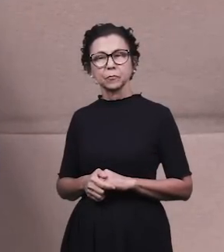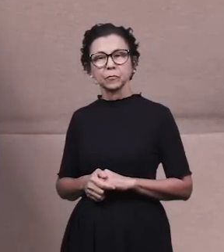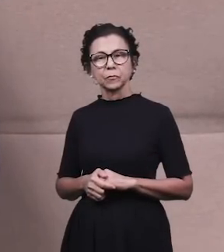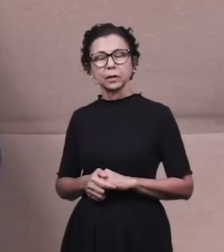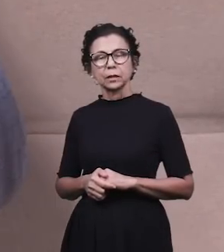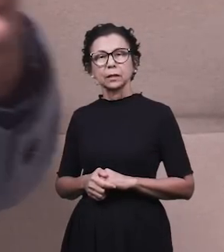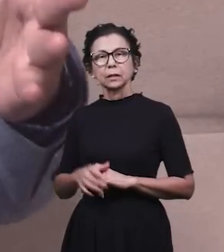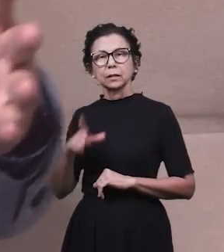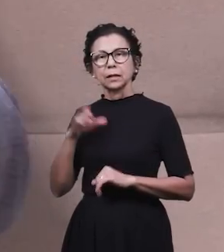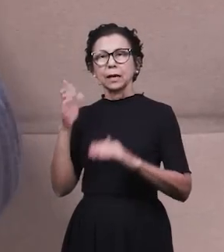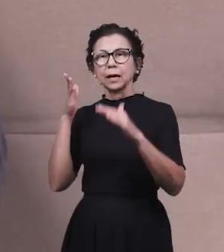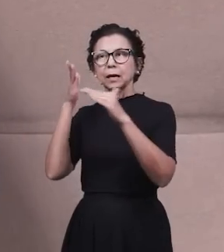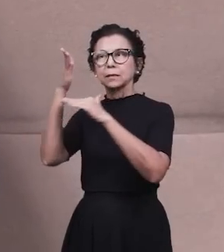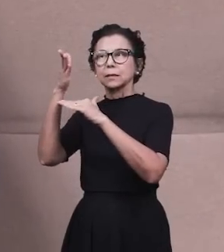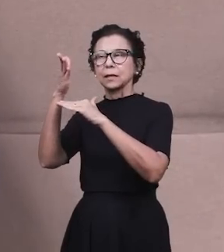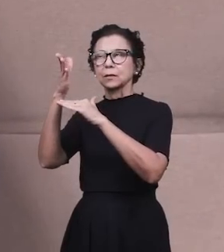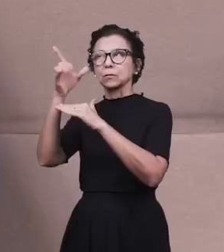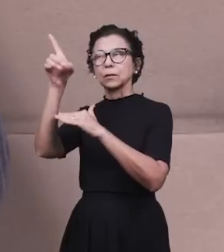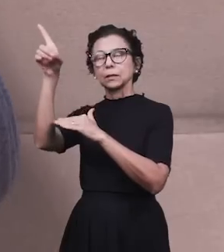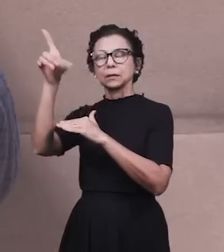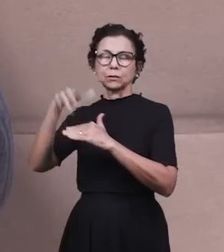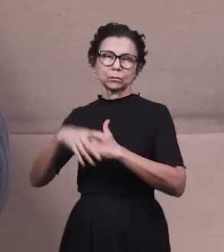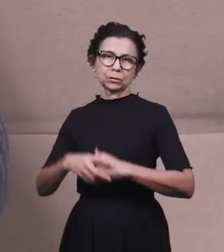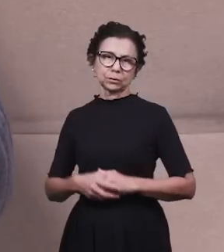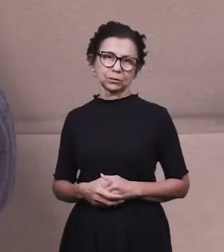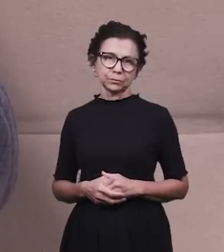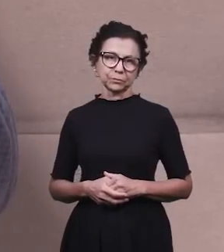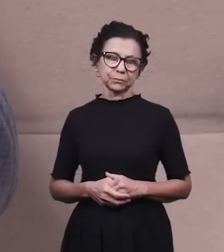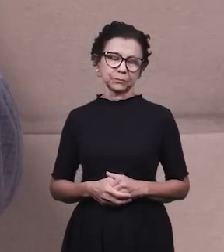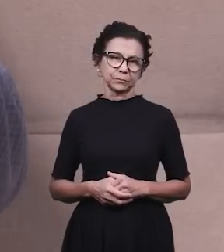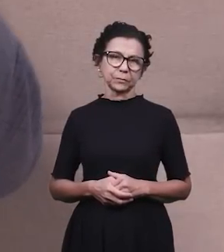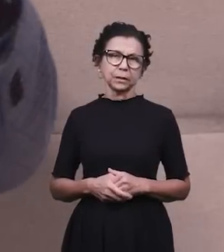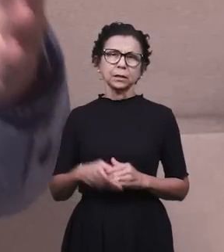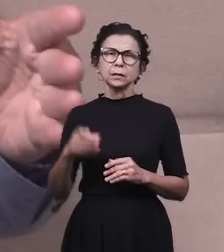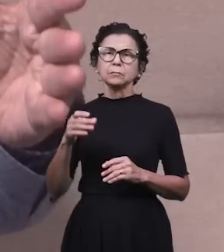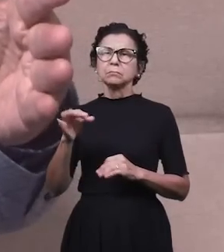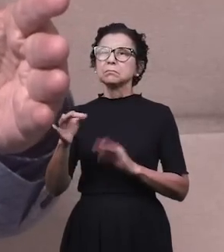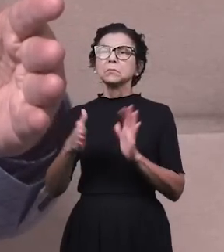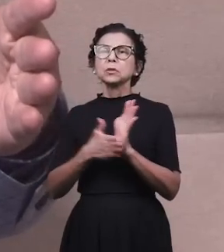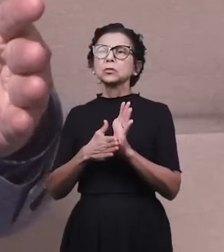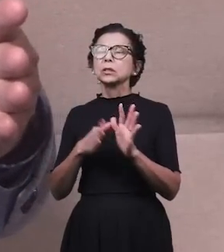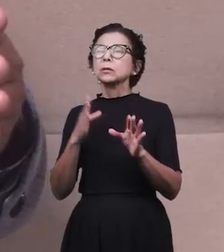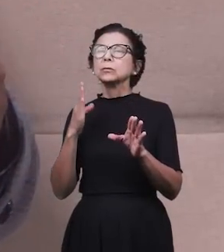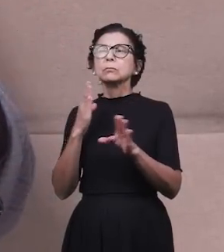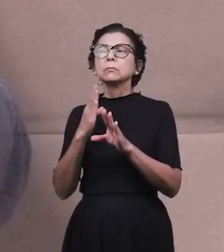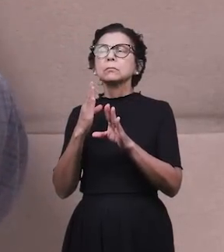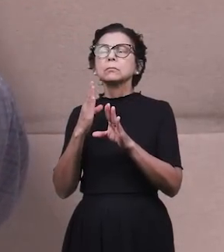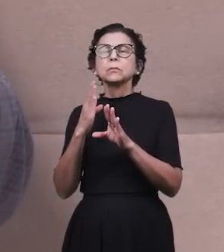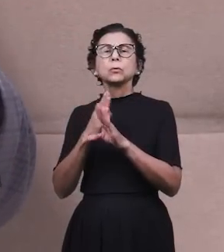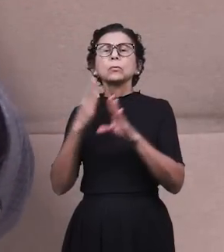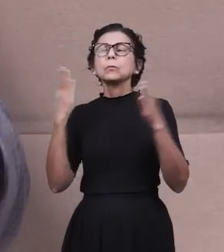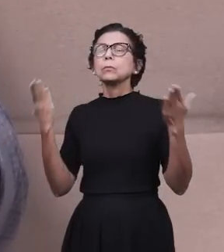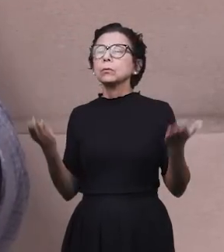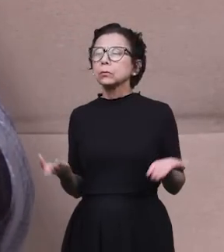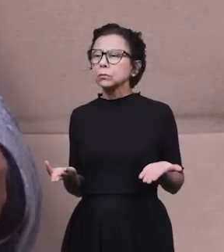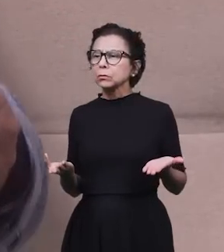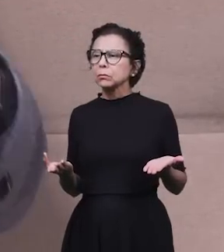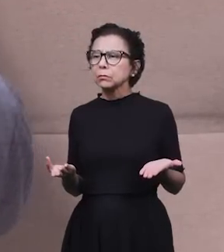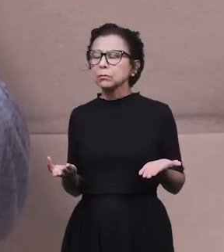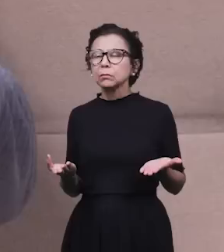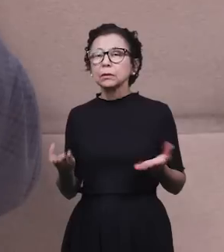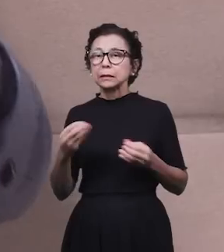redentor, onde que ele está baseado? Ele está baseado exatamente na palavra. É a partir da